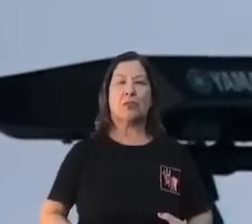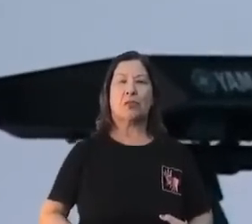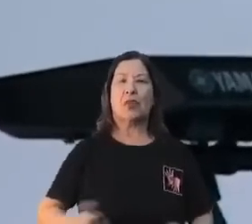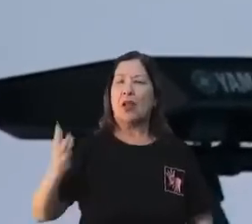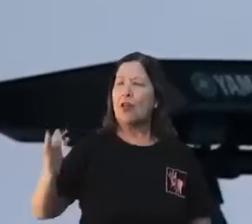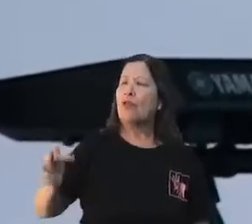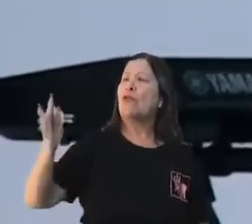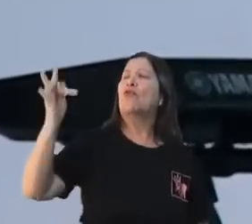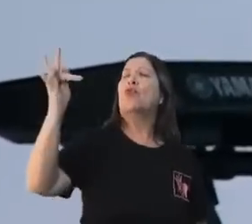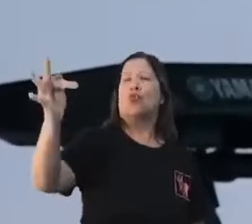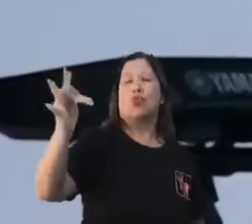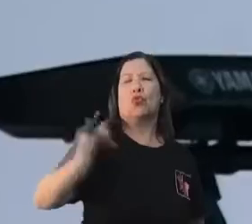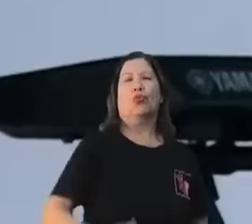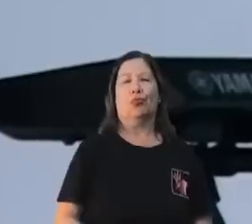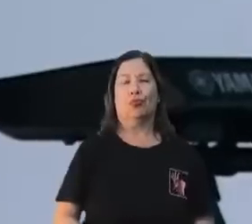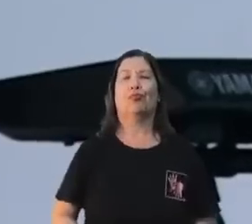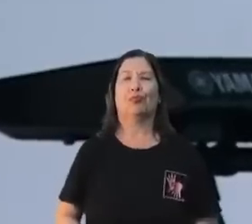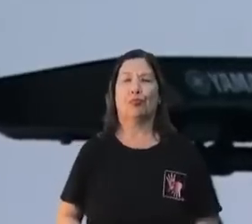sua sepultura?